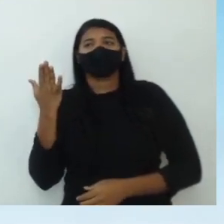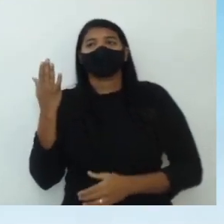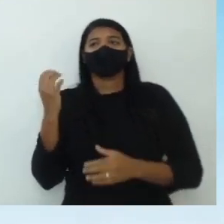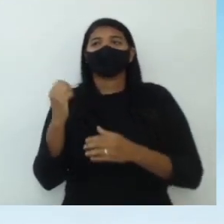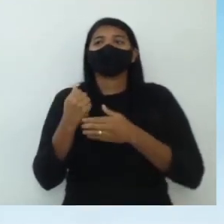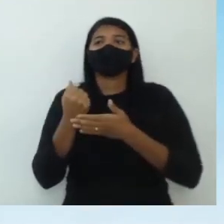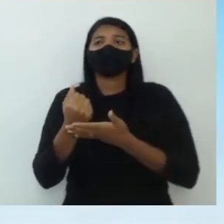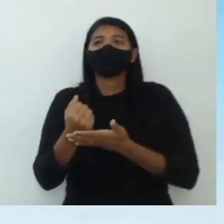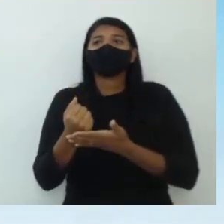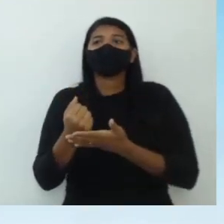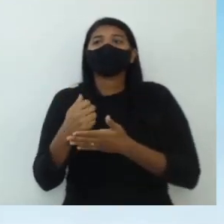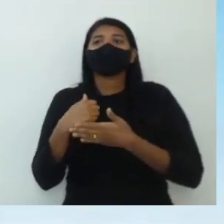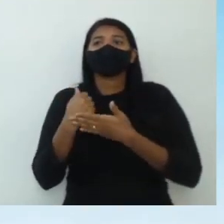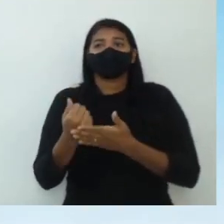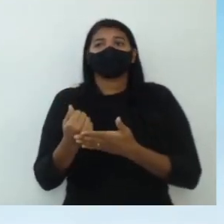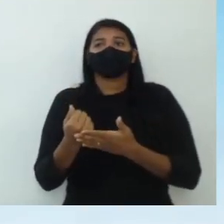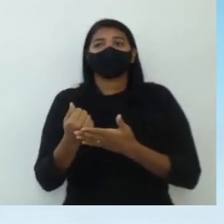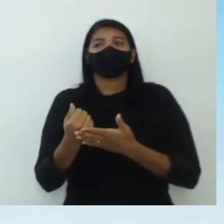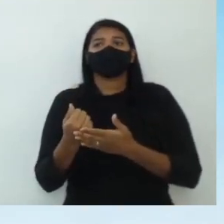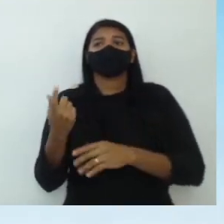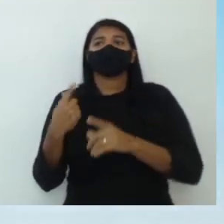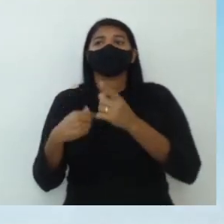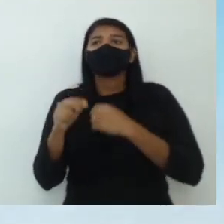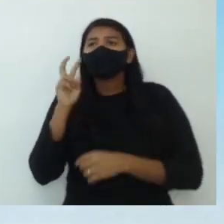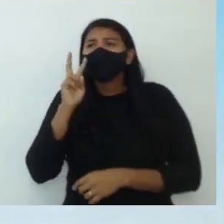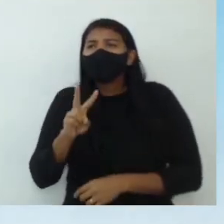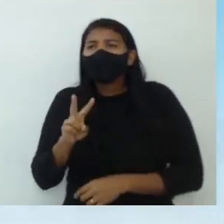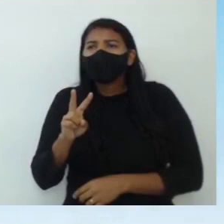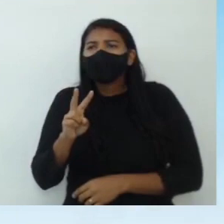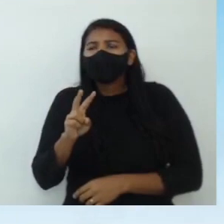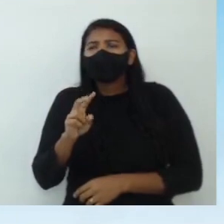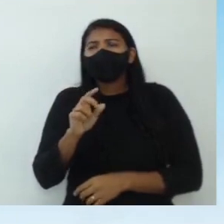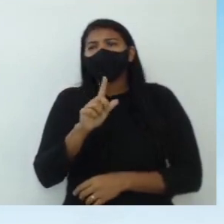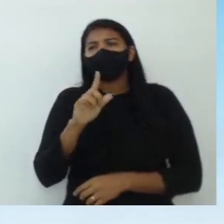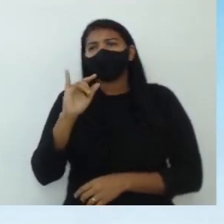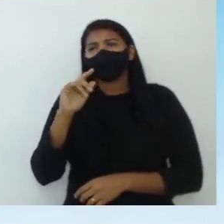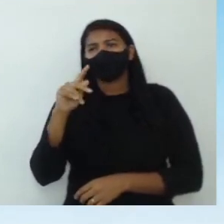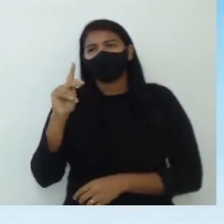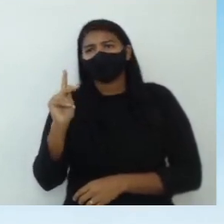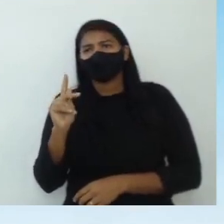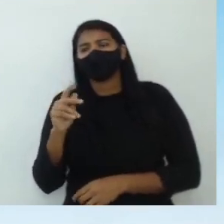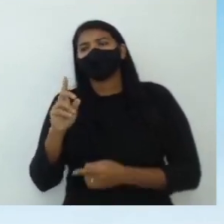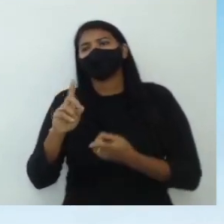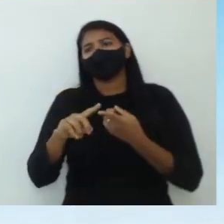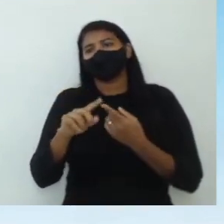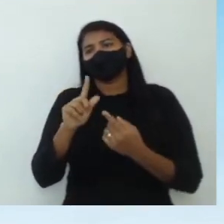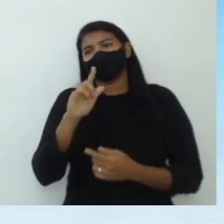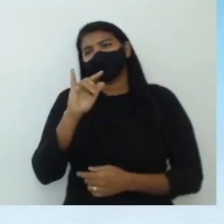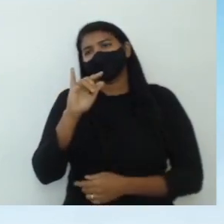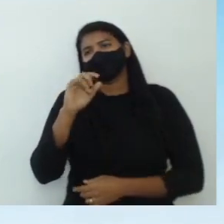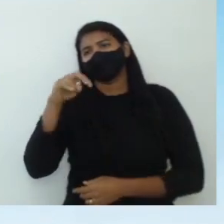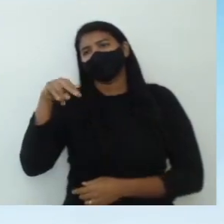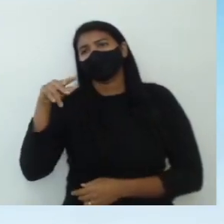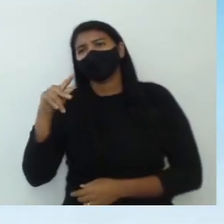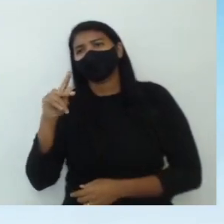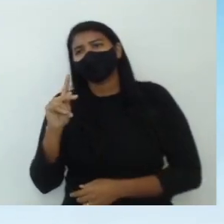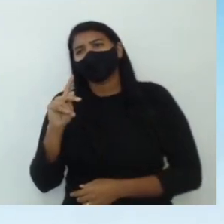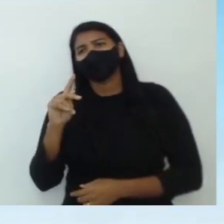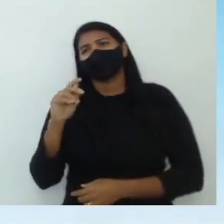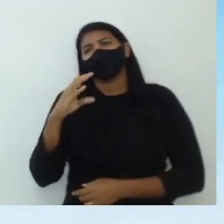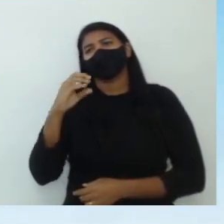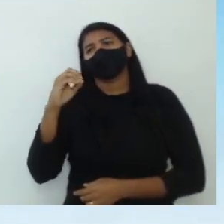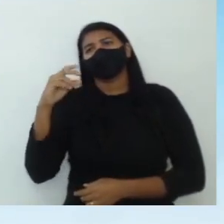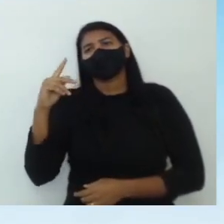vai no site da COP, dá uma olhada lá, né? Tem tanta gente discutindo, tanta coisa boa, e o que eu acho mais interessante é que não está só